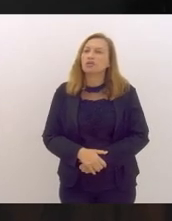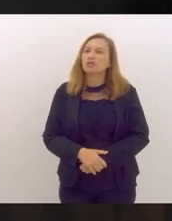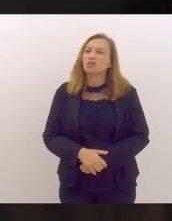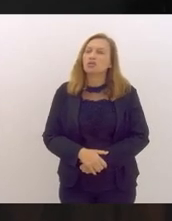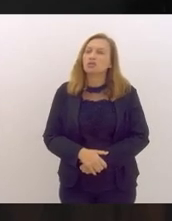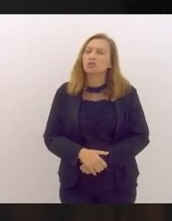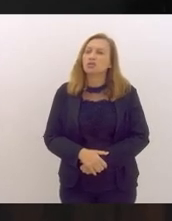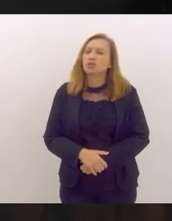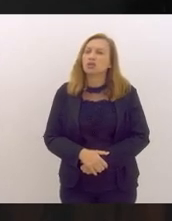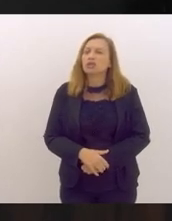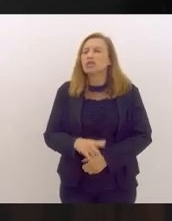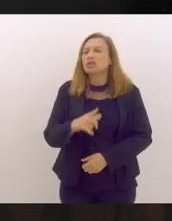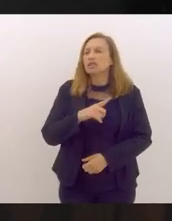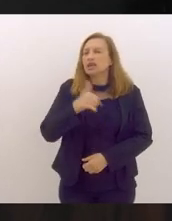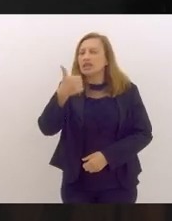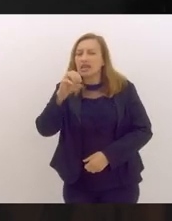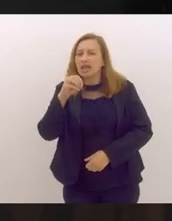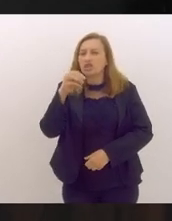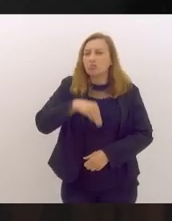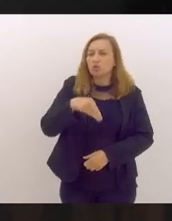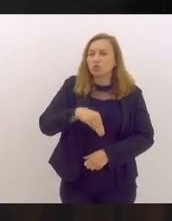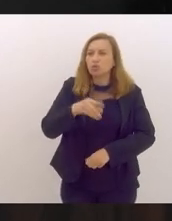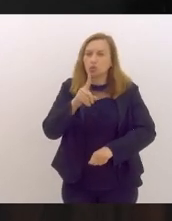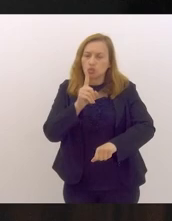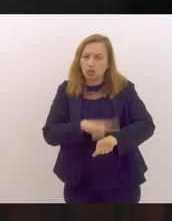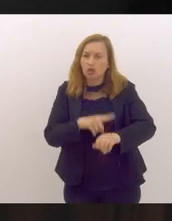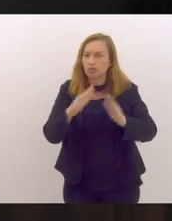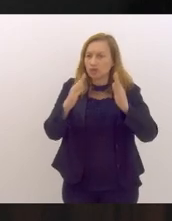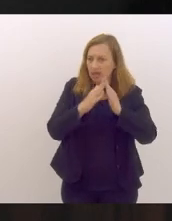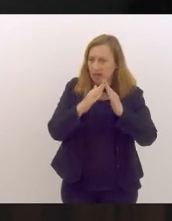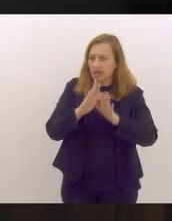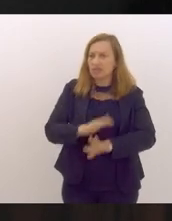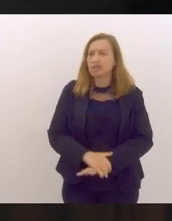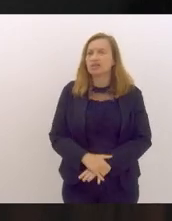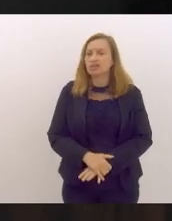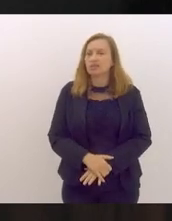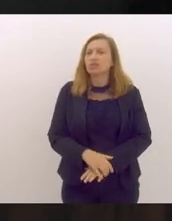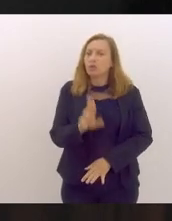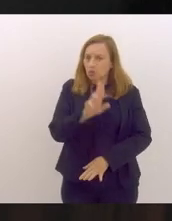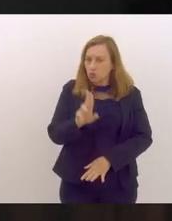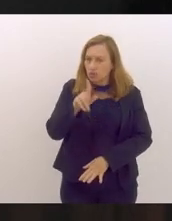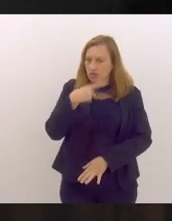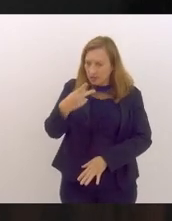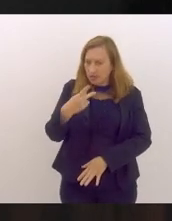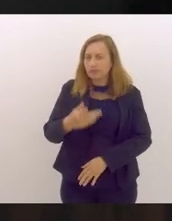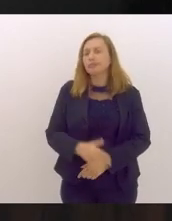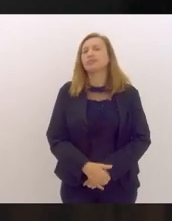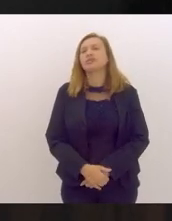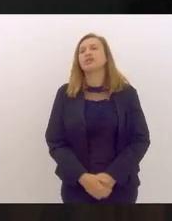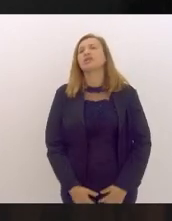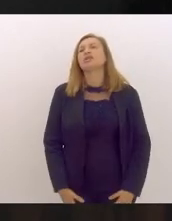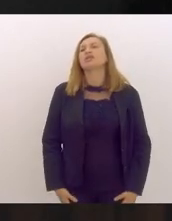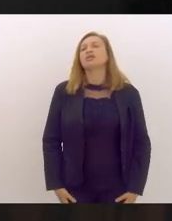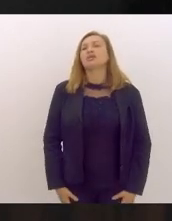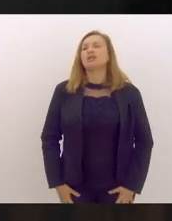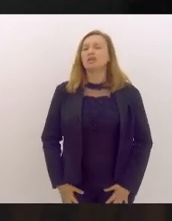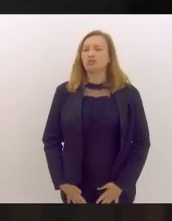Excelência dispõe de 10 minutos regimentais para fazer o uso da fala.